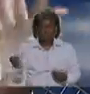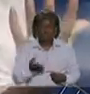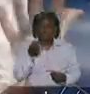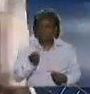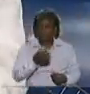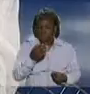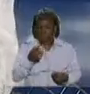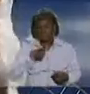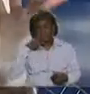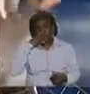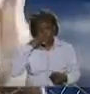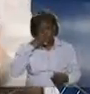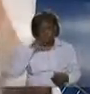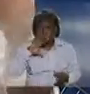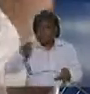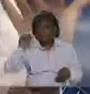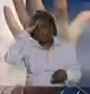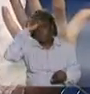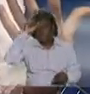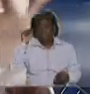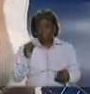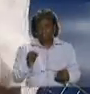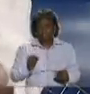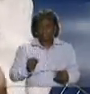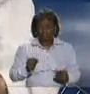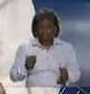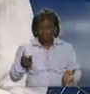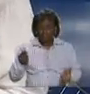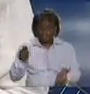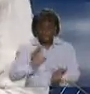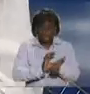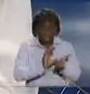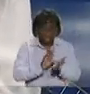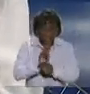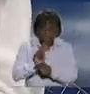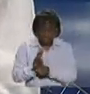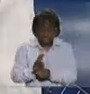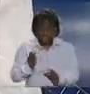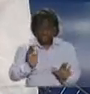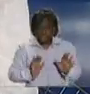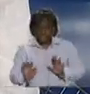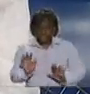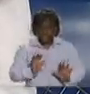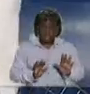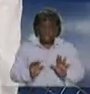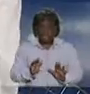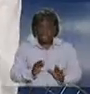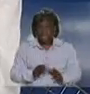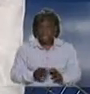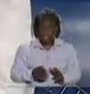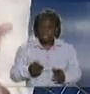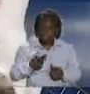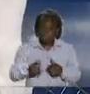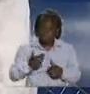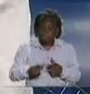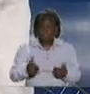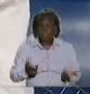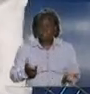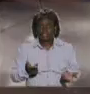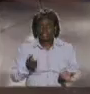Isso é muito novo, então há riscos, está todo mundo aprendendo. E os investidores, naturalmente, ficam retraídos. Né? Então esse